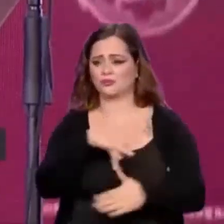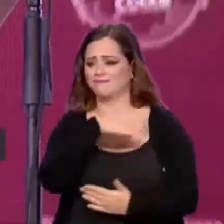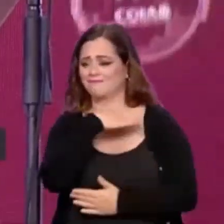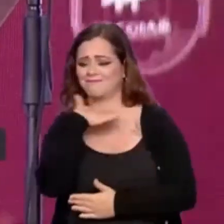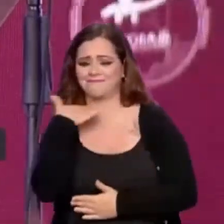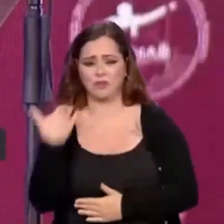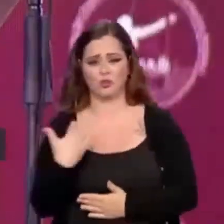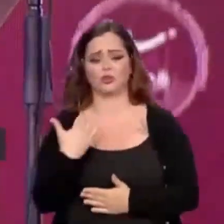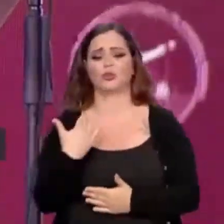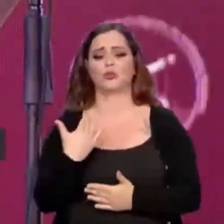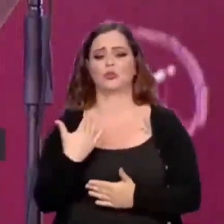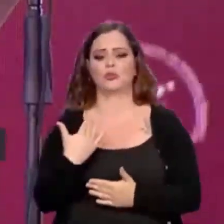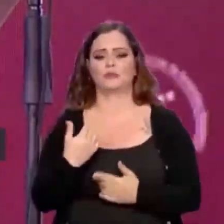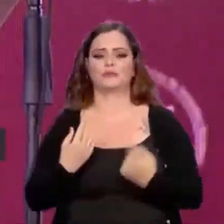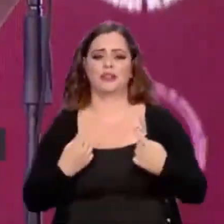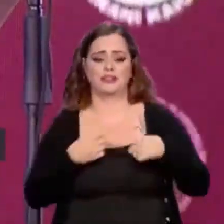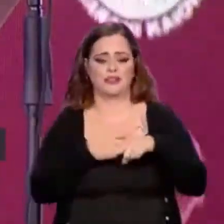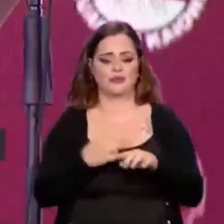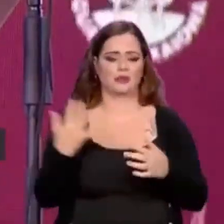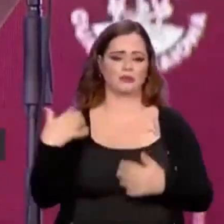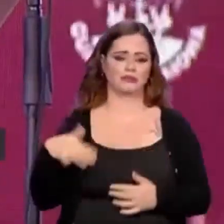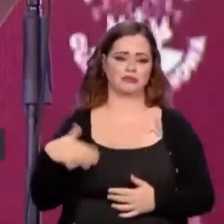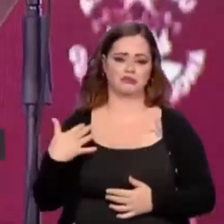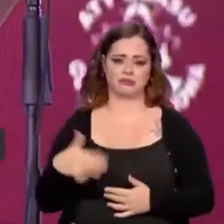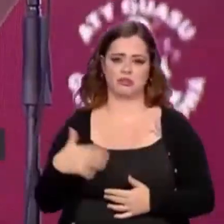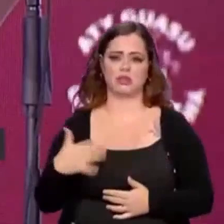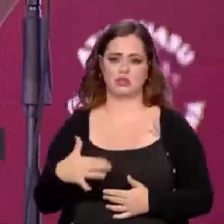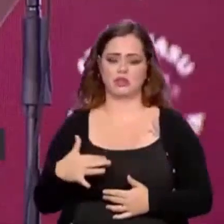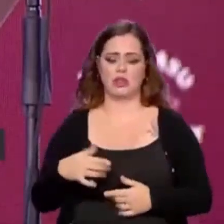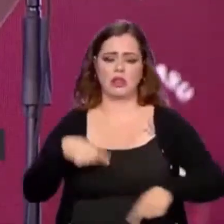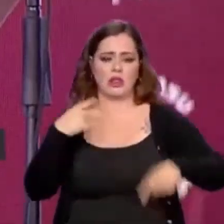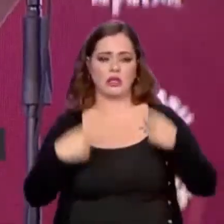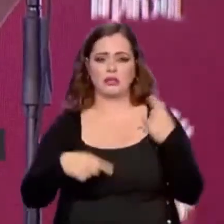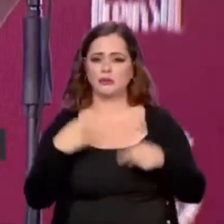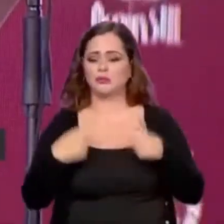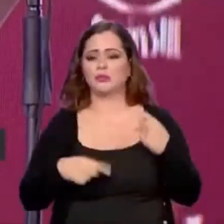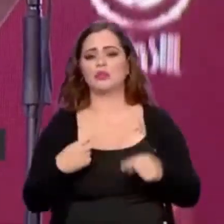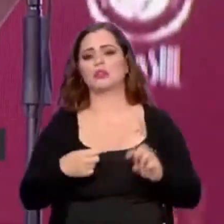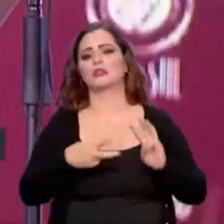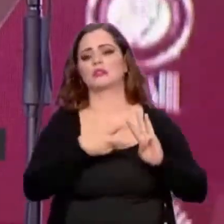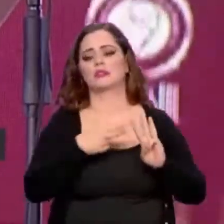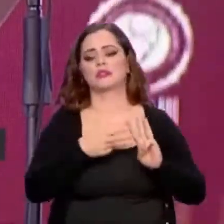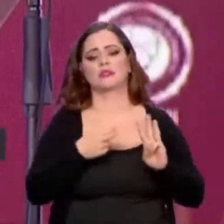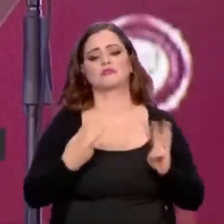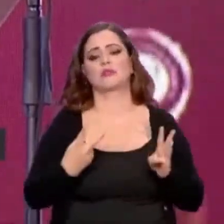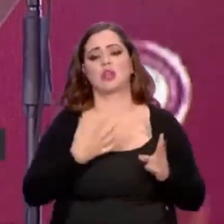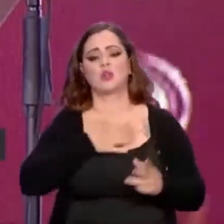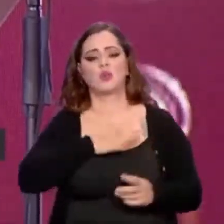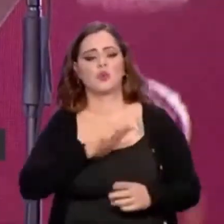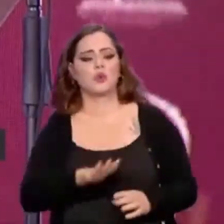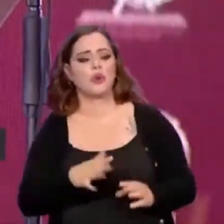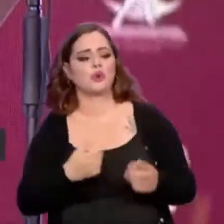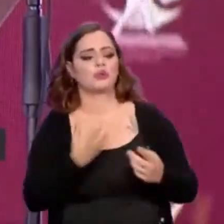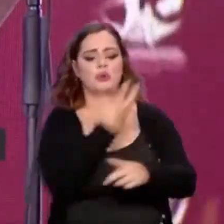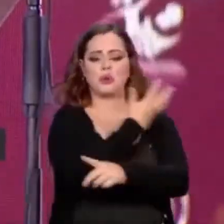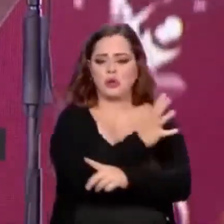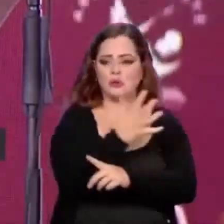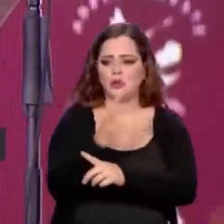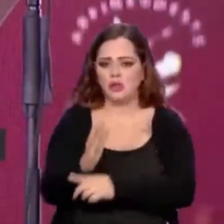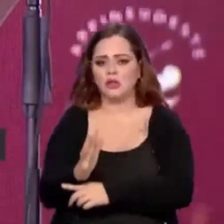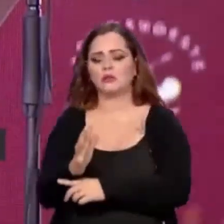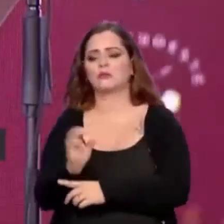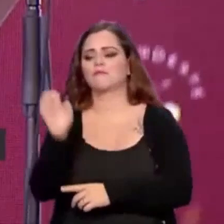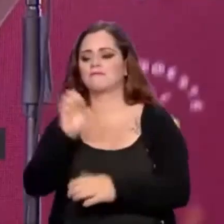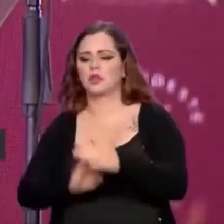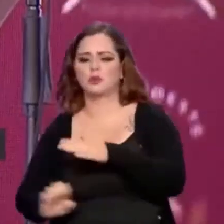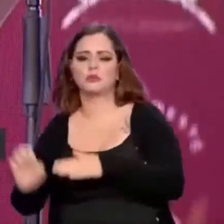genocídio através do enfraquecimento das políticas indigenistas e ambiental pelo Estado